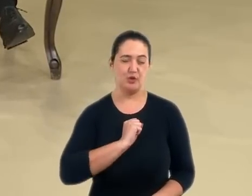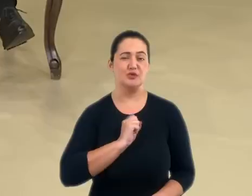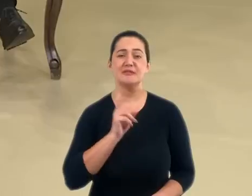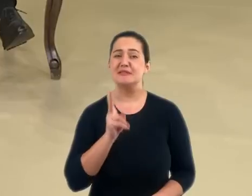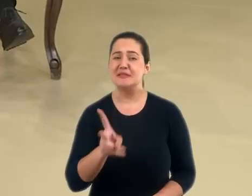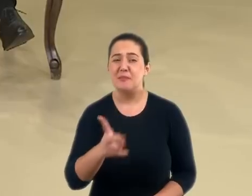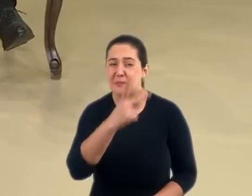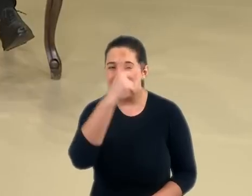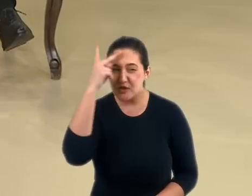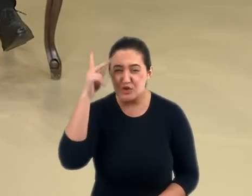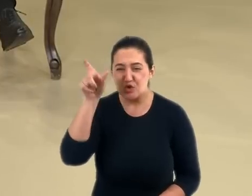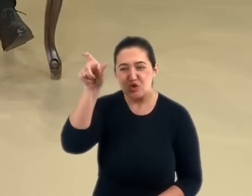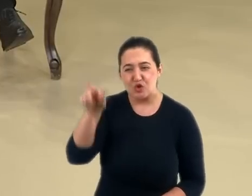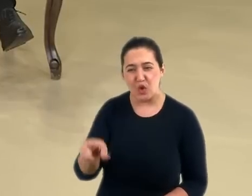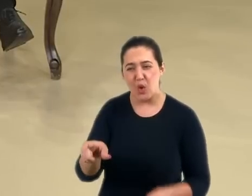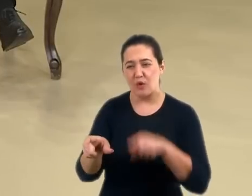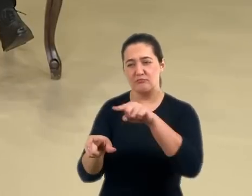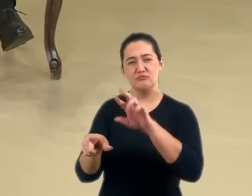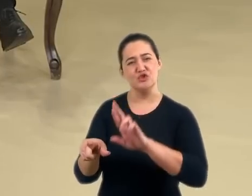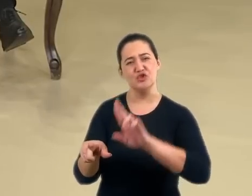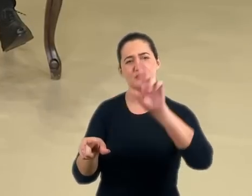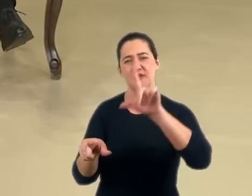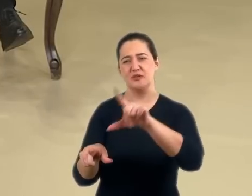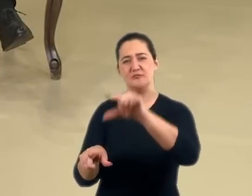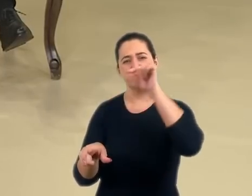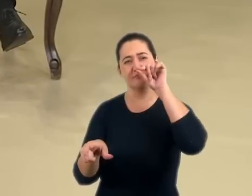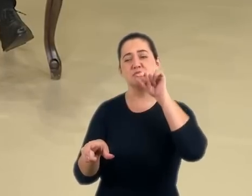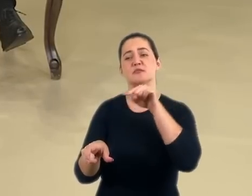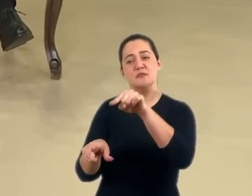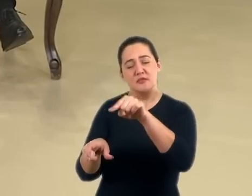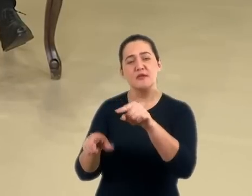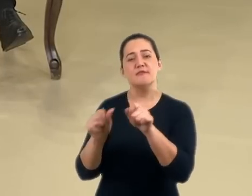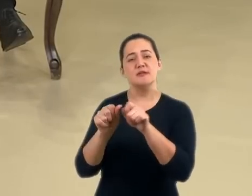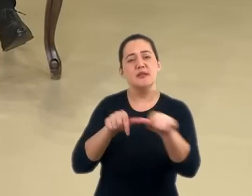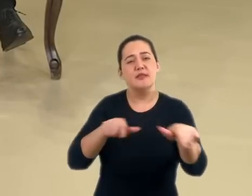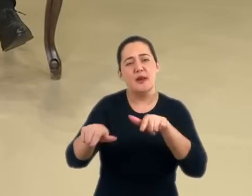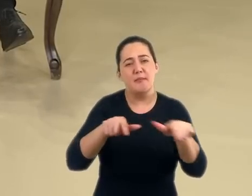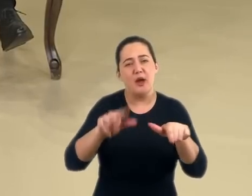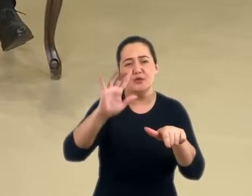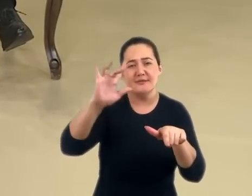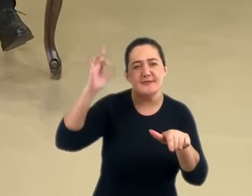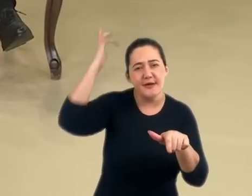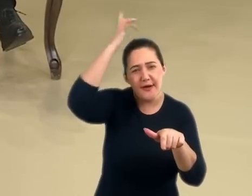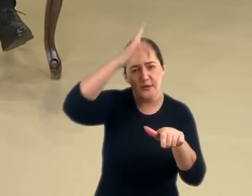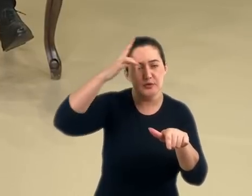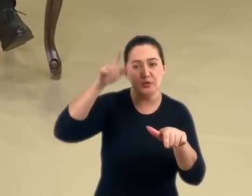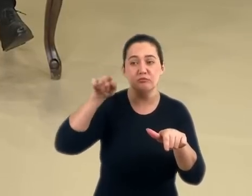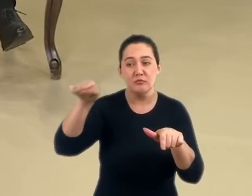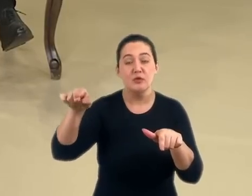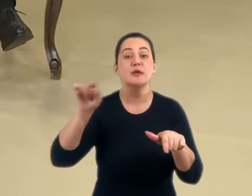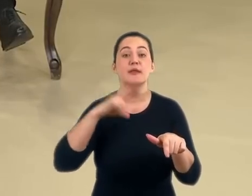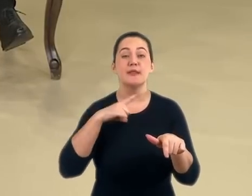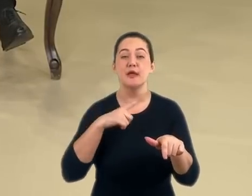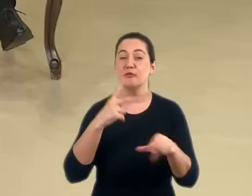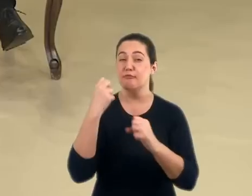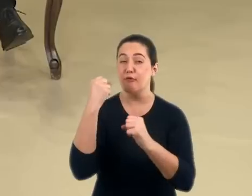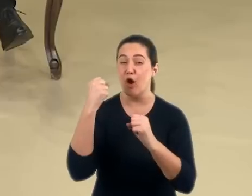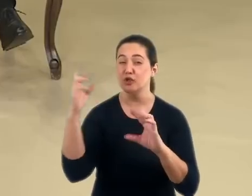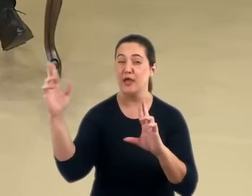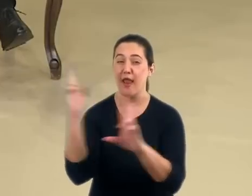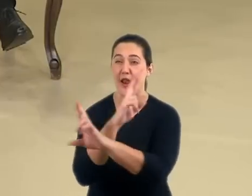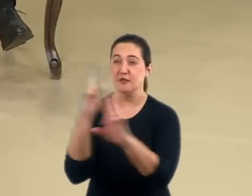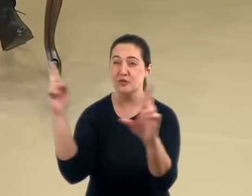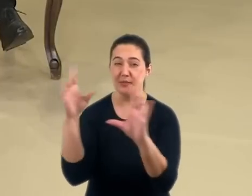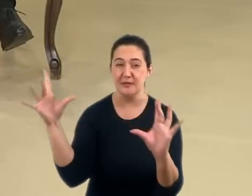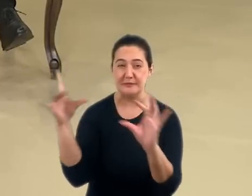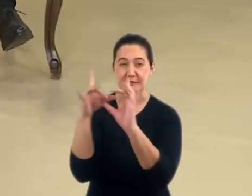pessoas separadas das demais para realizar tarefas sagradas, mantendo um forte relacionamento com Deus